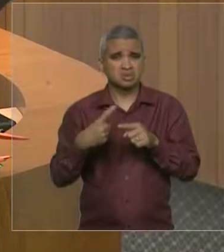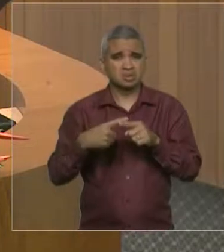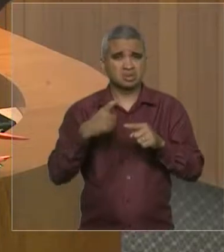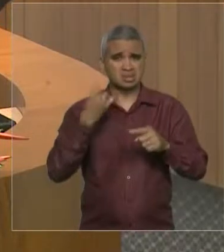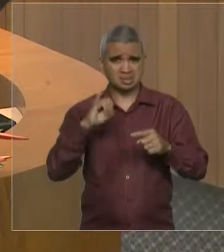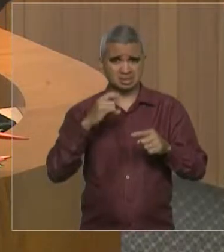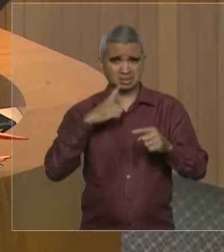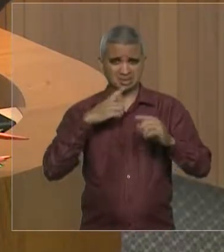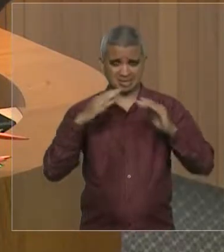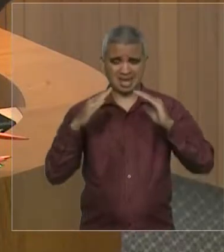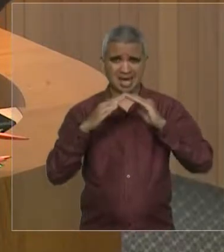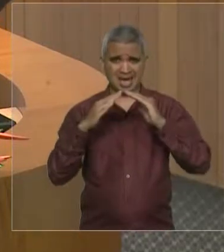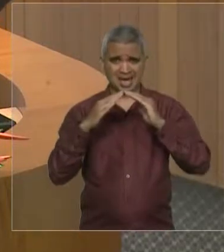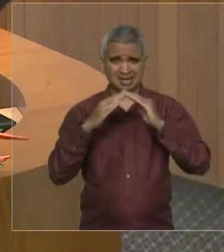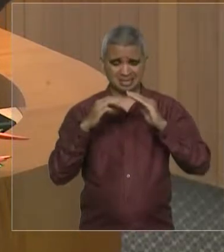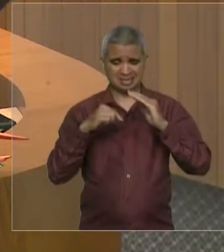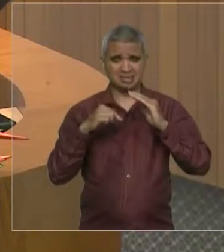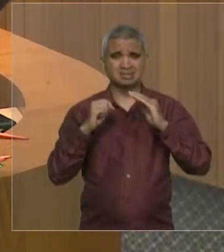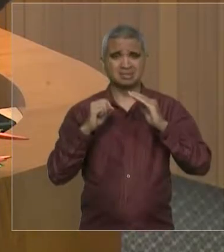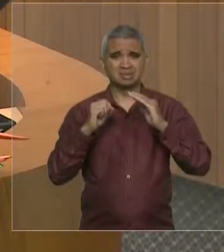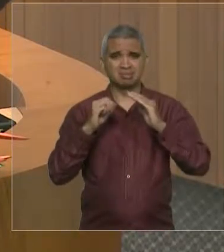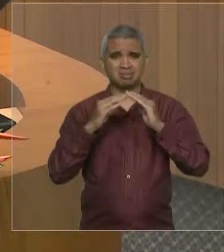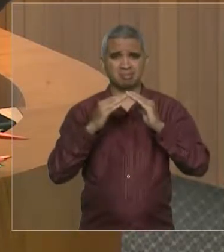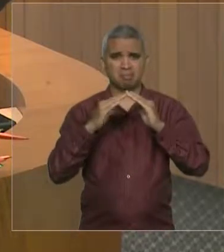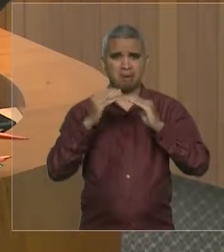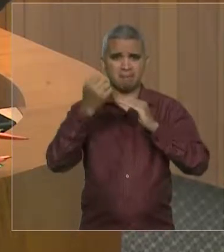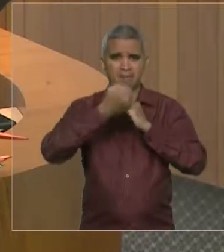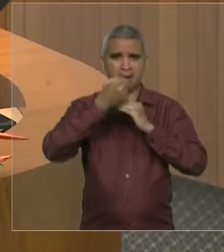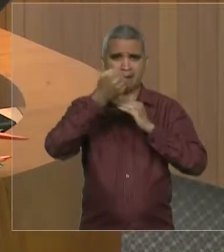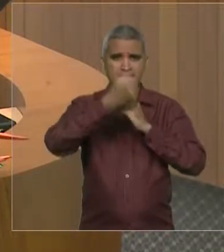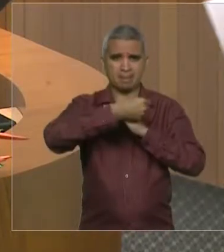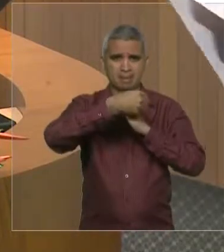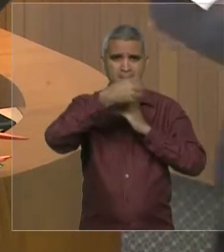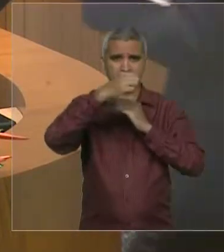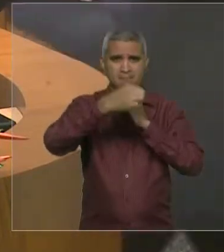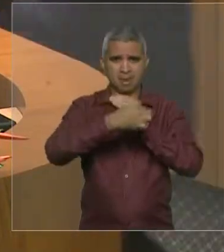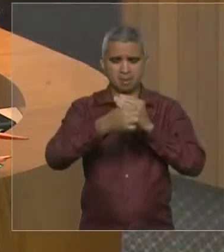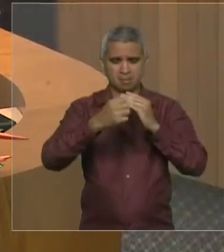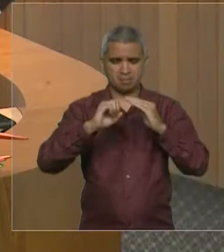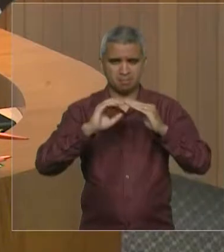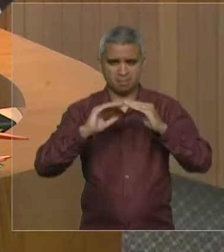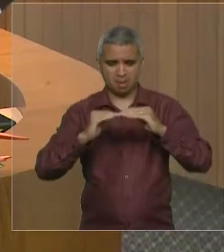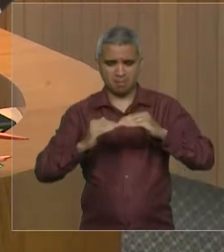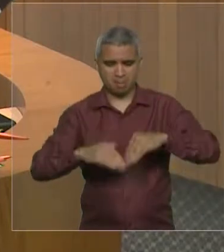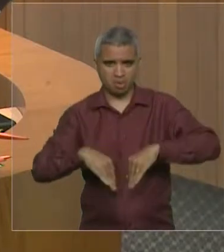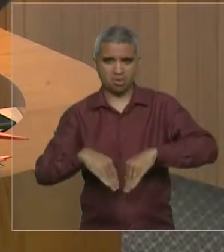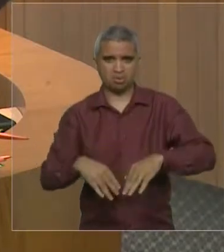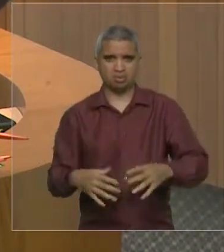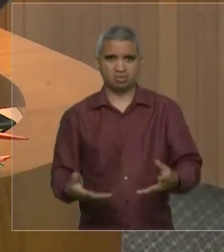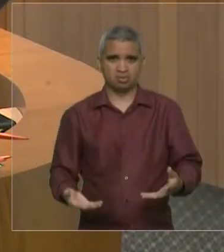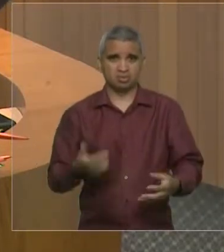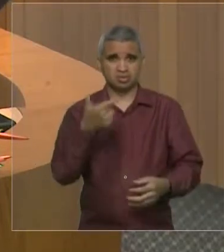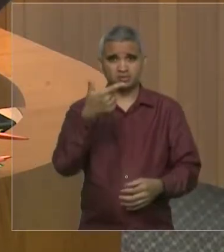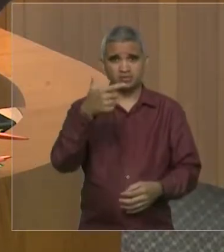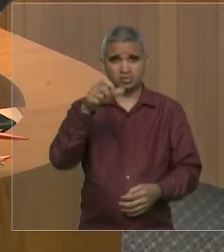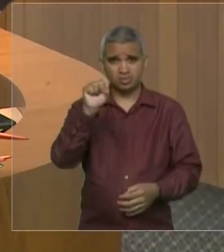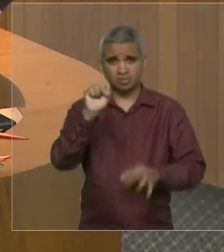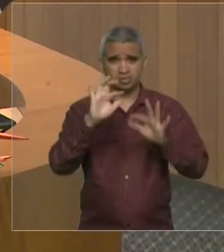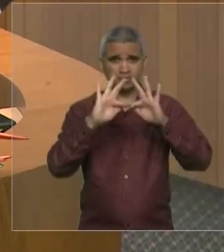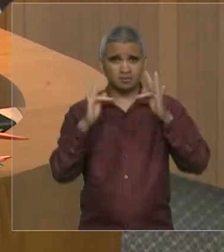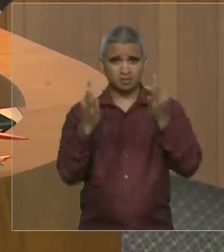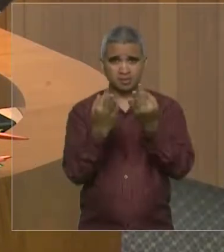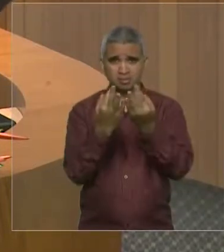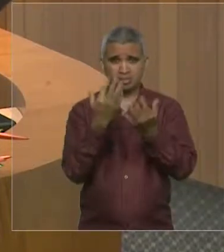demolida. Você perde muito mais ali do que o imóvel. 28 famílias perderam as suas